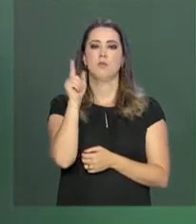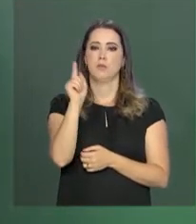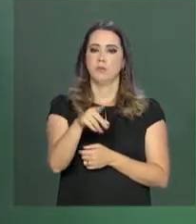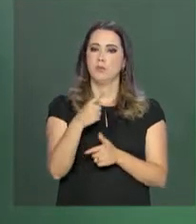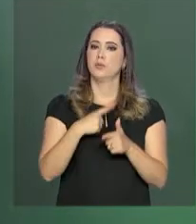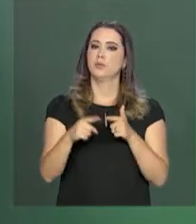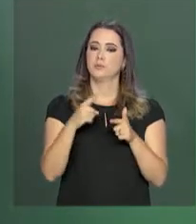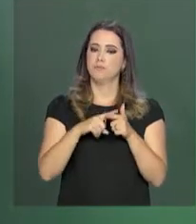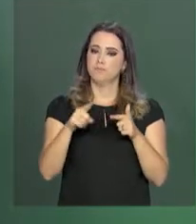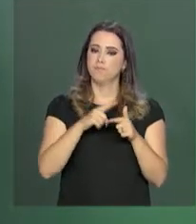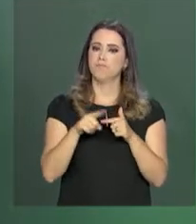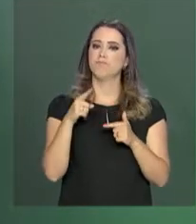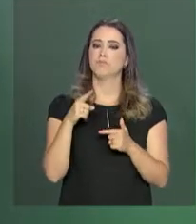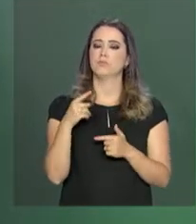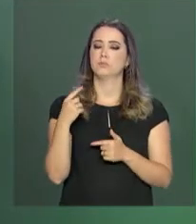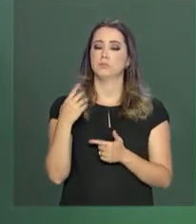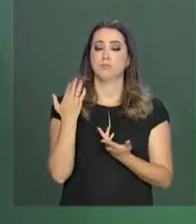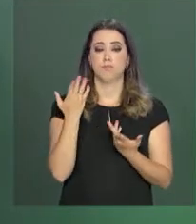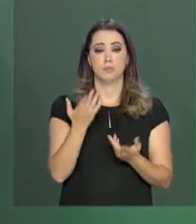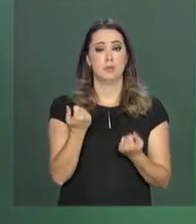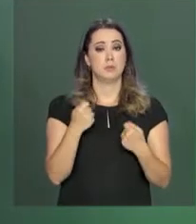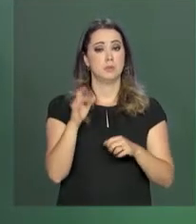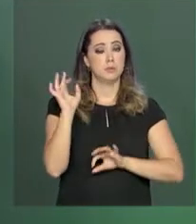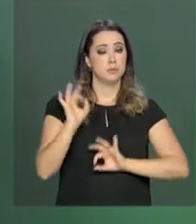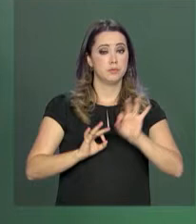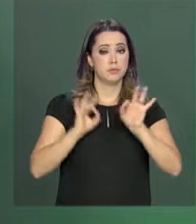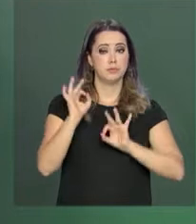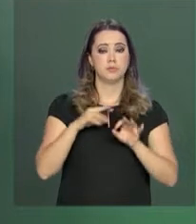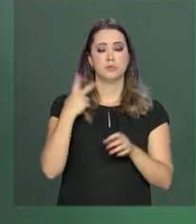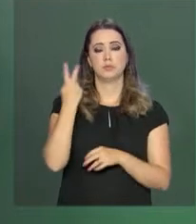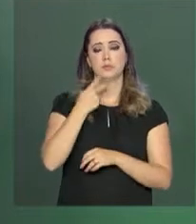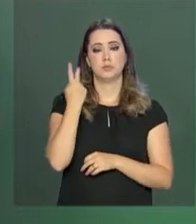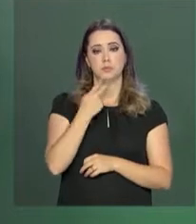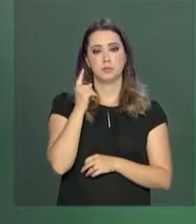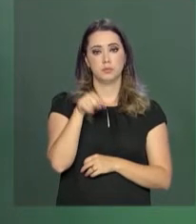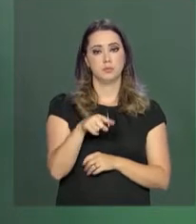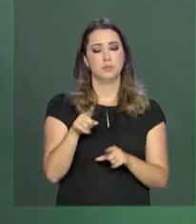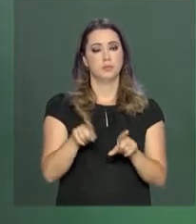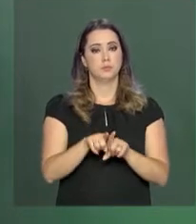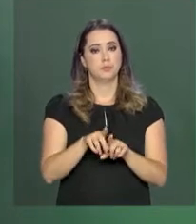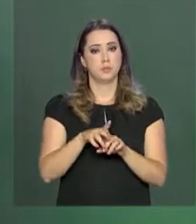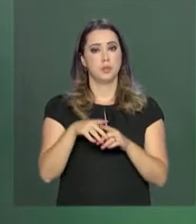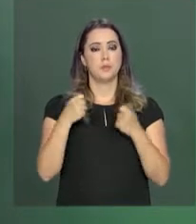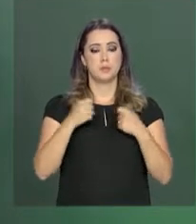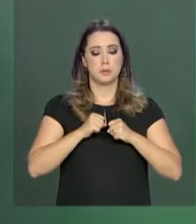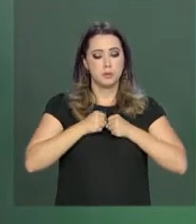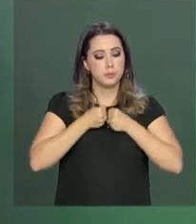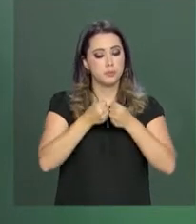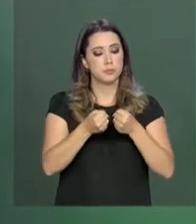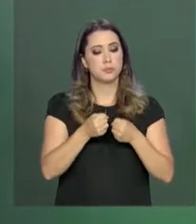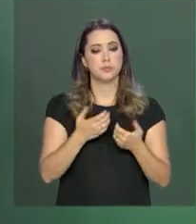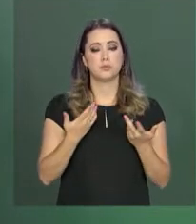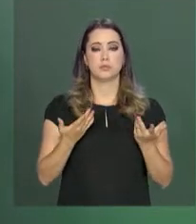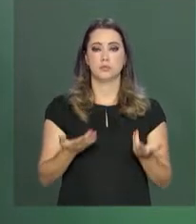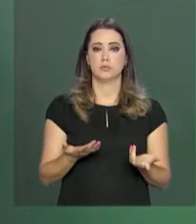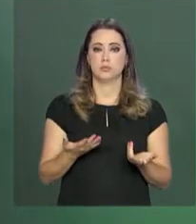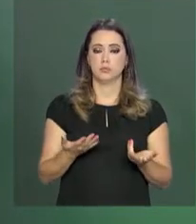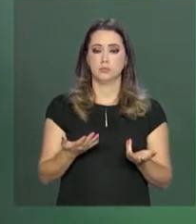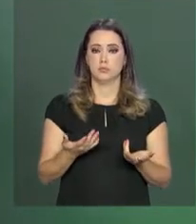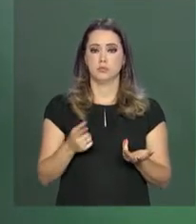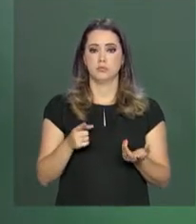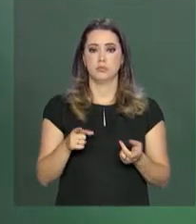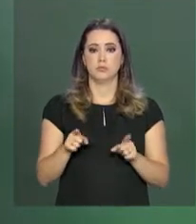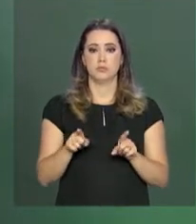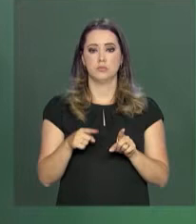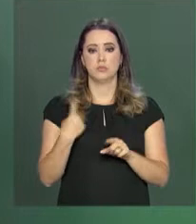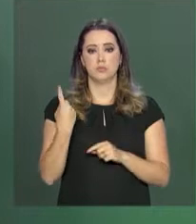hora é de aprimorar as políticas e redobrar esforços e até